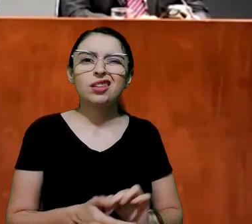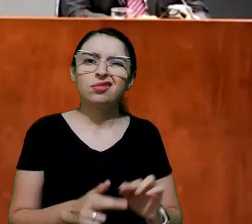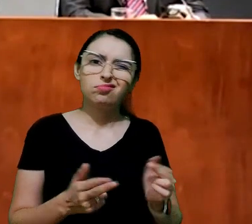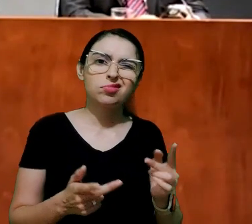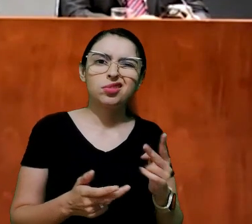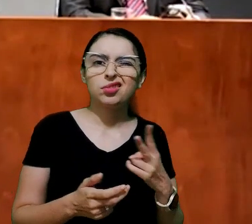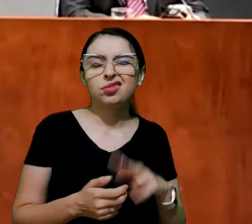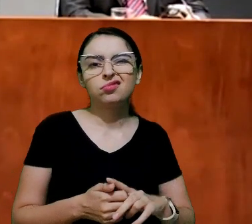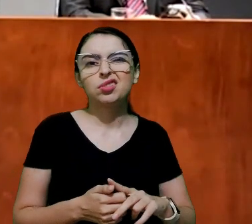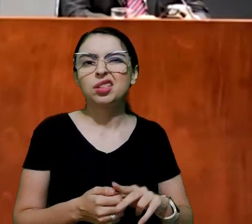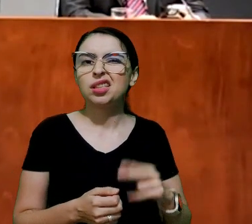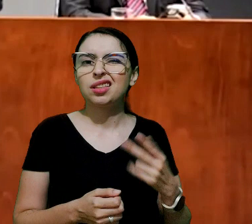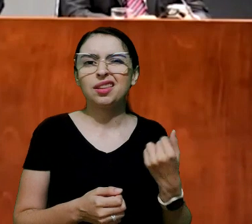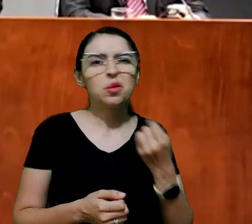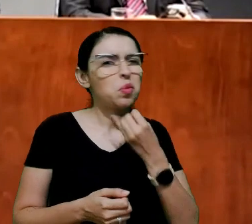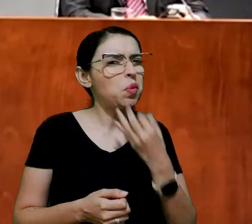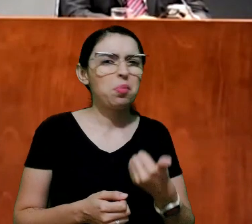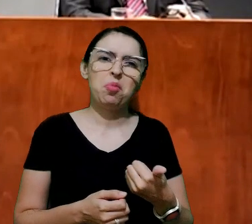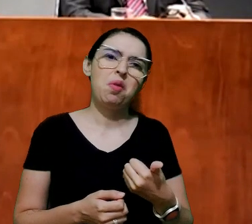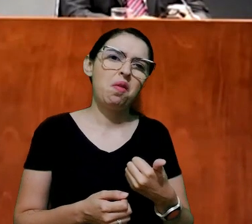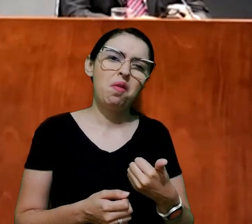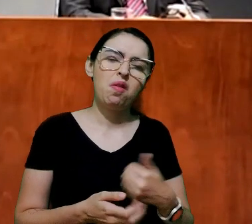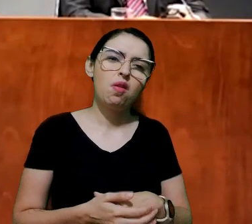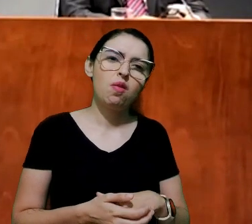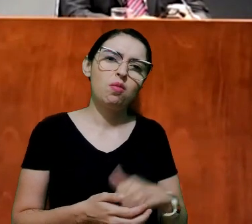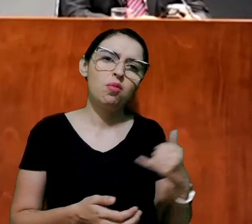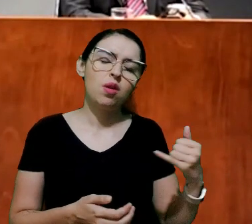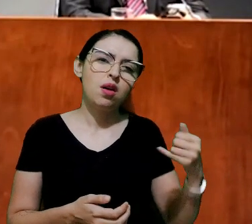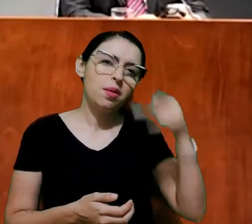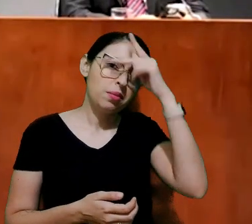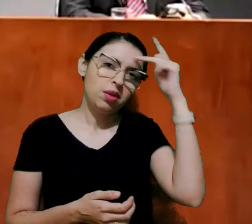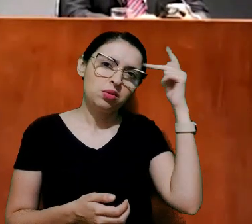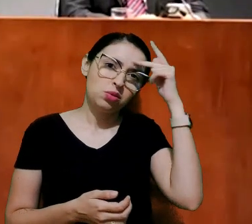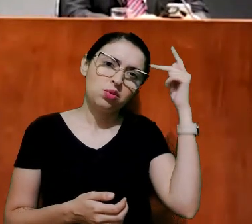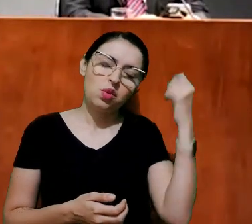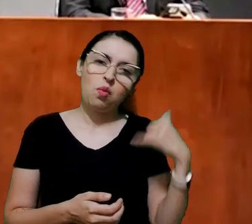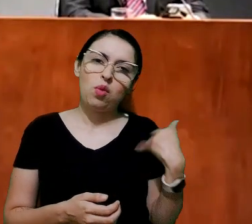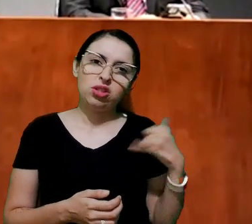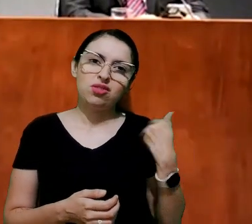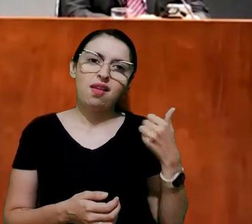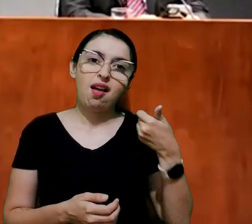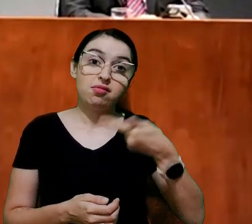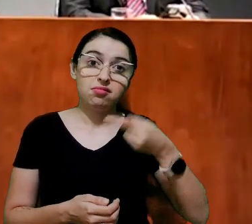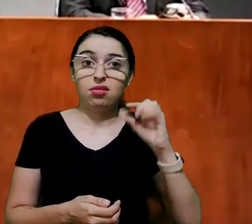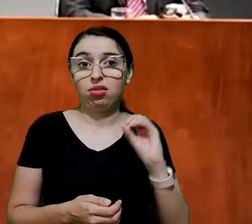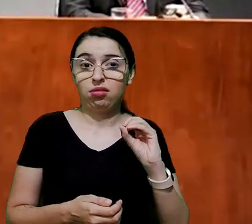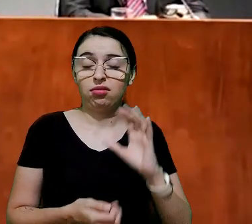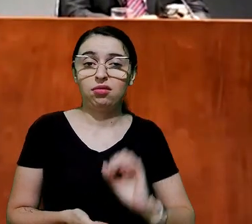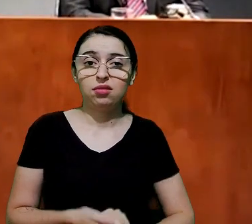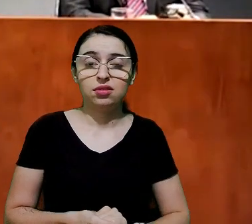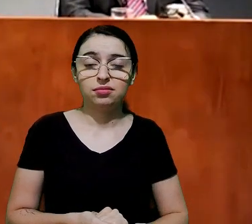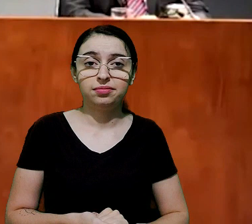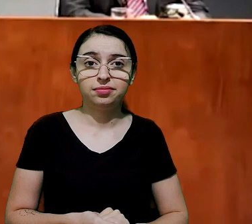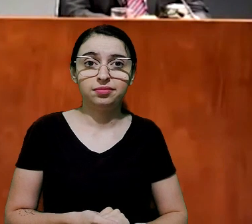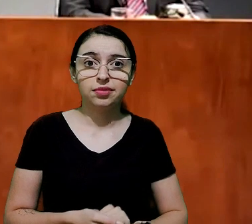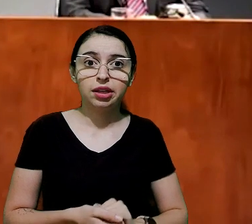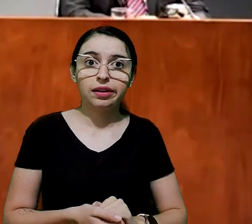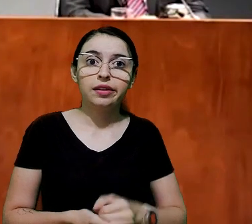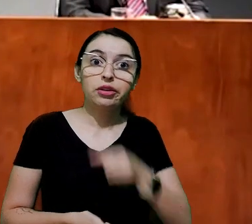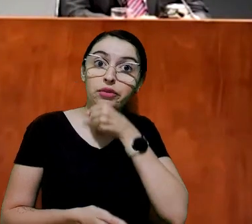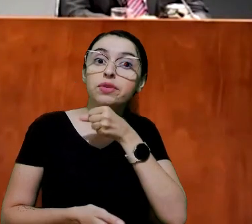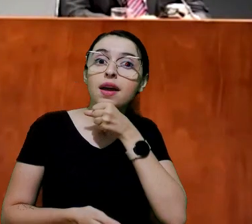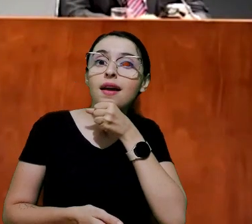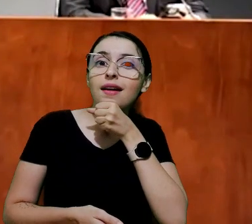que não seria razoável que uma pessoa hoje de 70 anos, ainda mais na nossa sociedade hoje, onde a